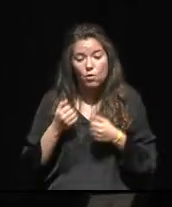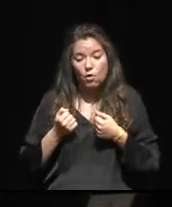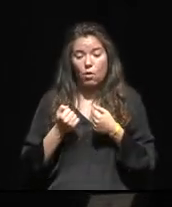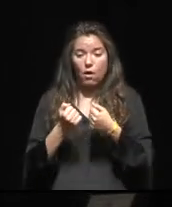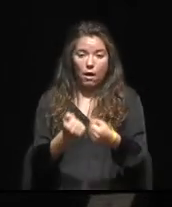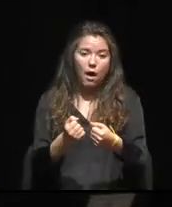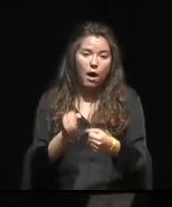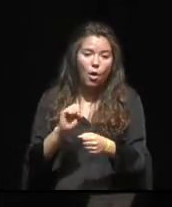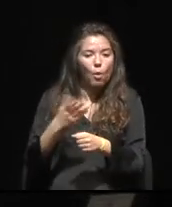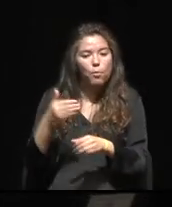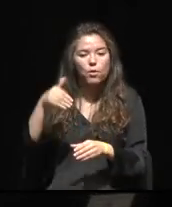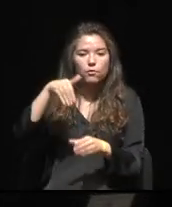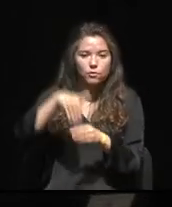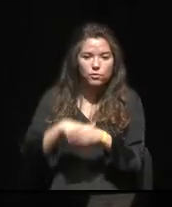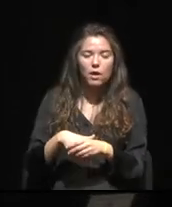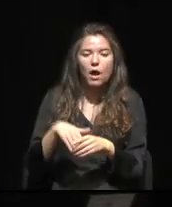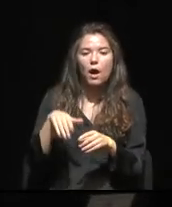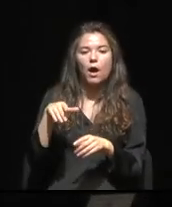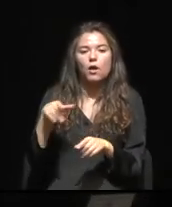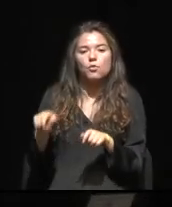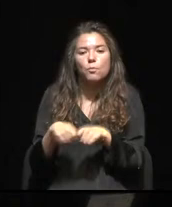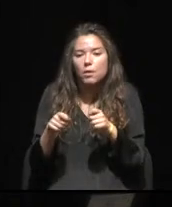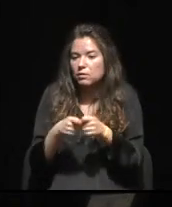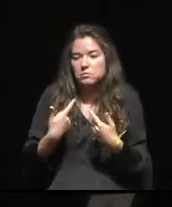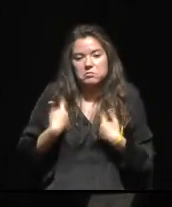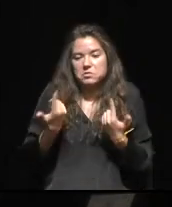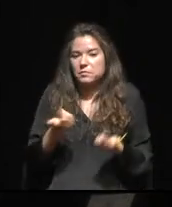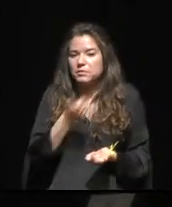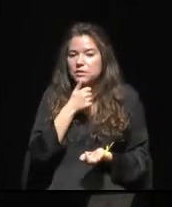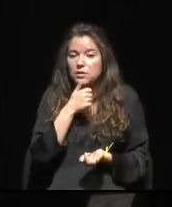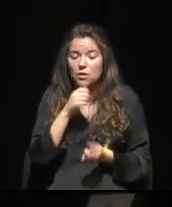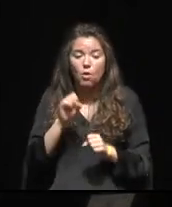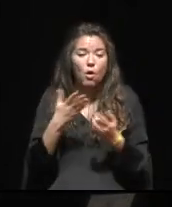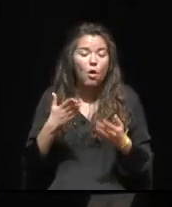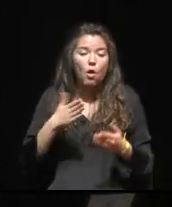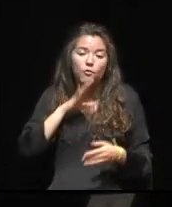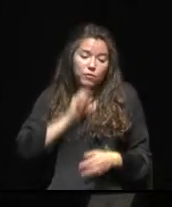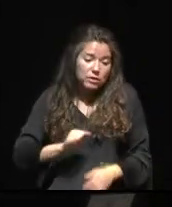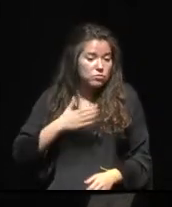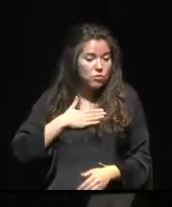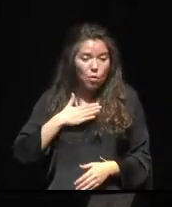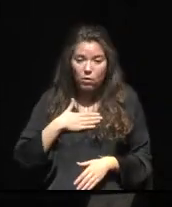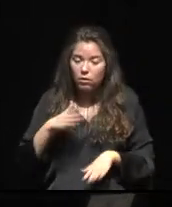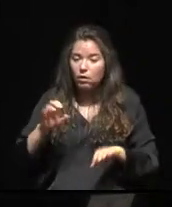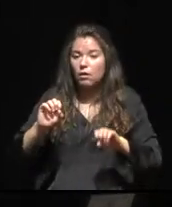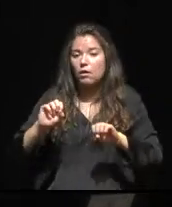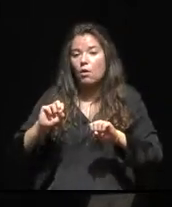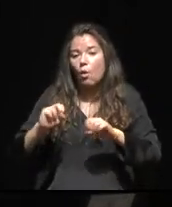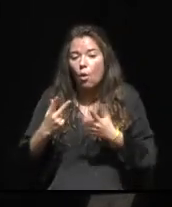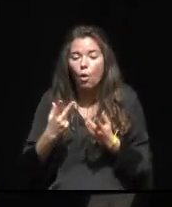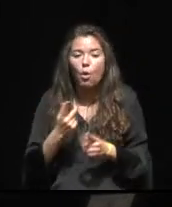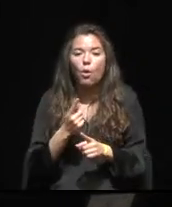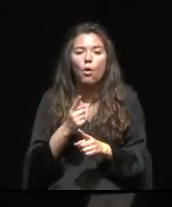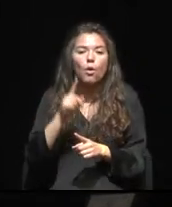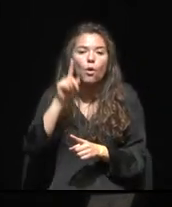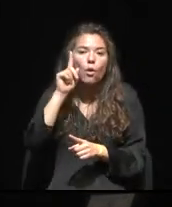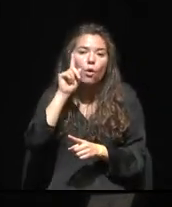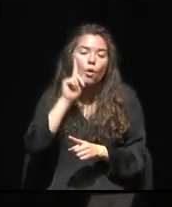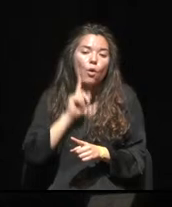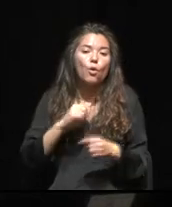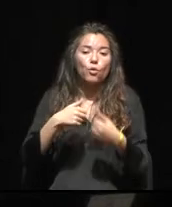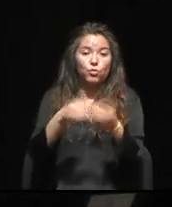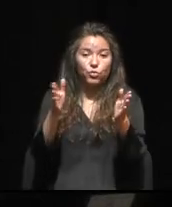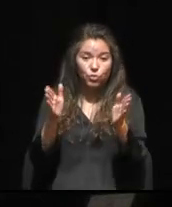carro ou por votar num partido político que bem entender ou por não querer ter filhos ou por não querer dizer todas